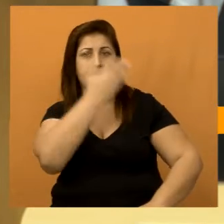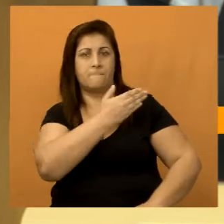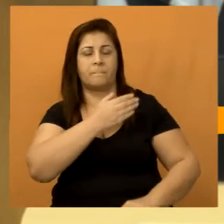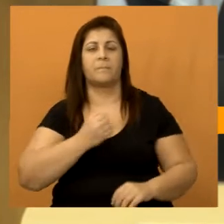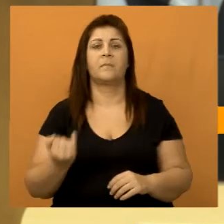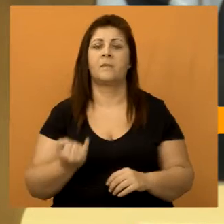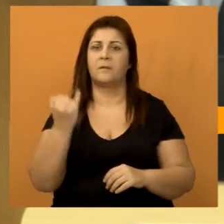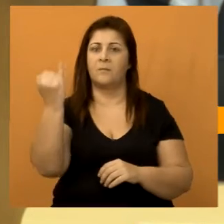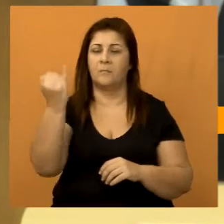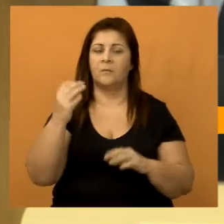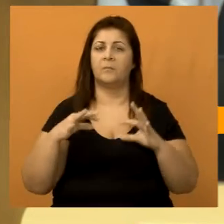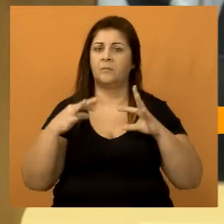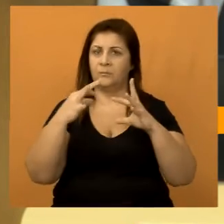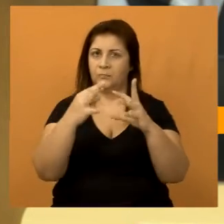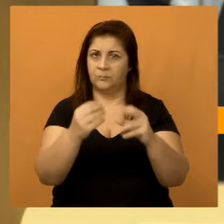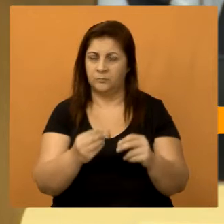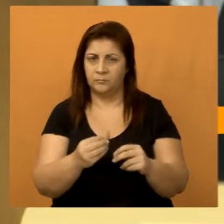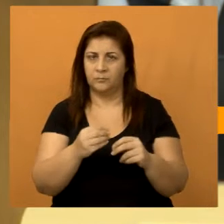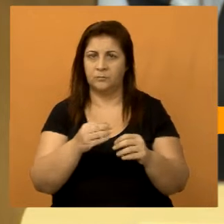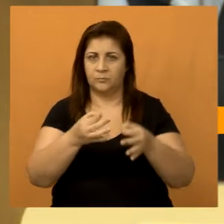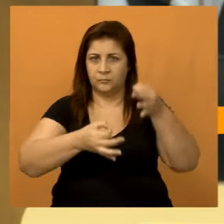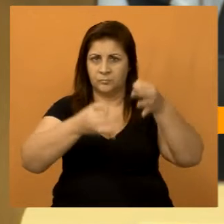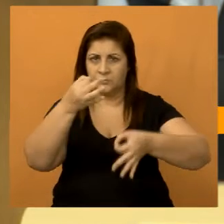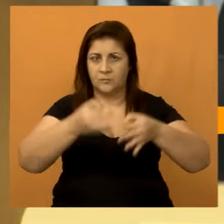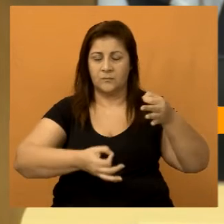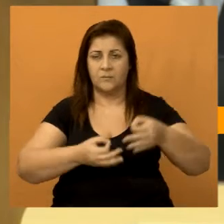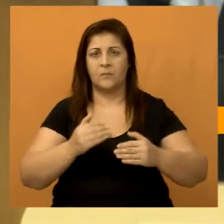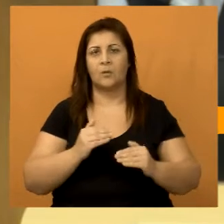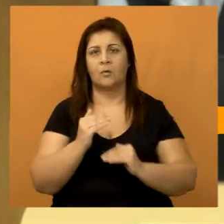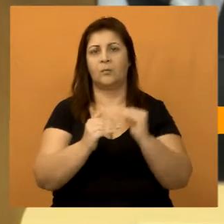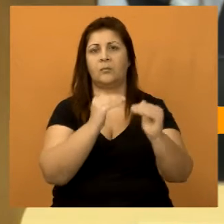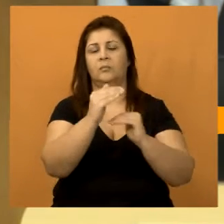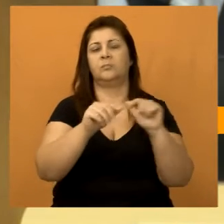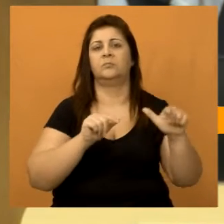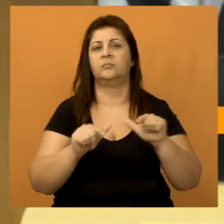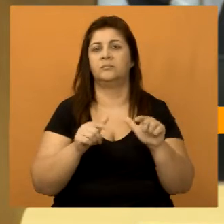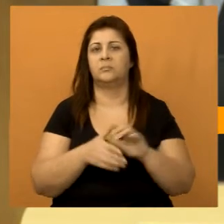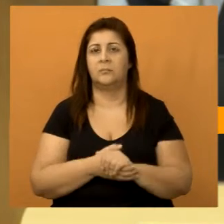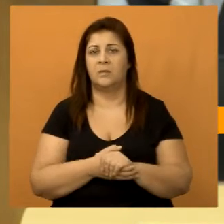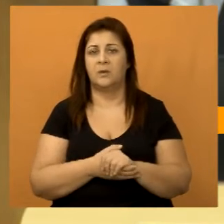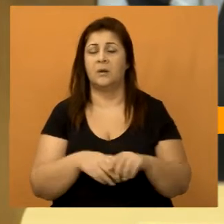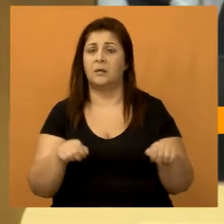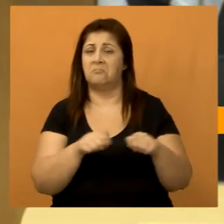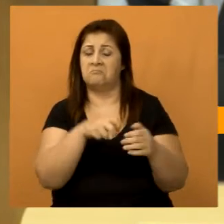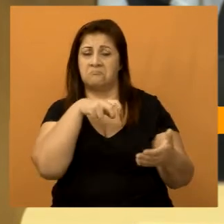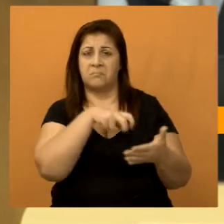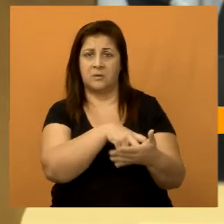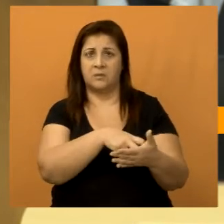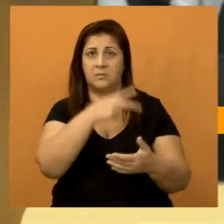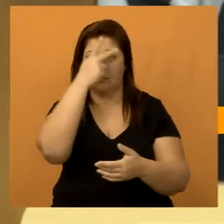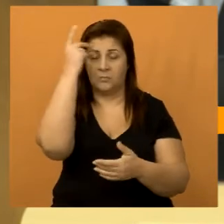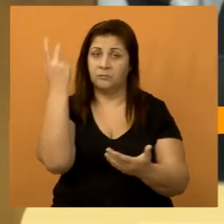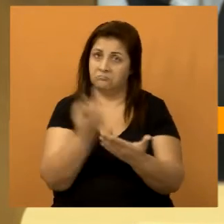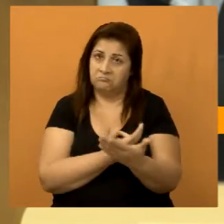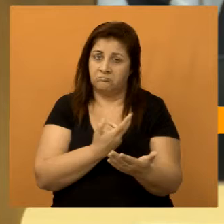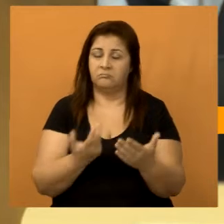que as autoridades competentes possam dar continuidade ao trabalho e punir possíveis